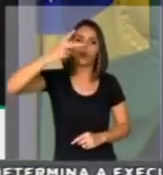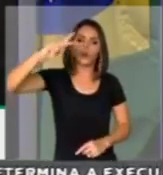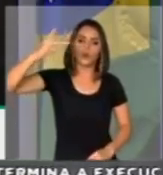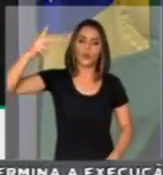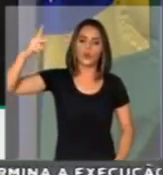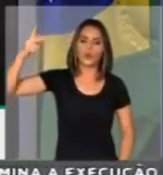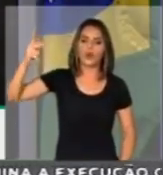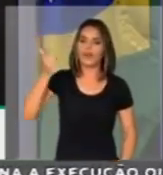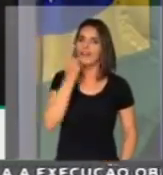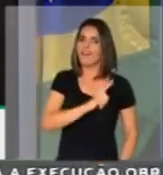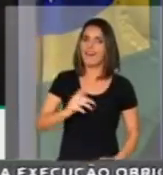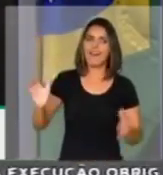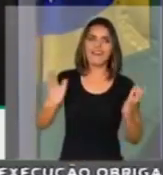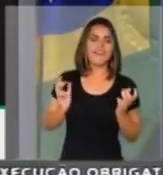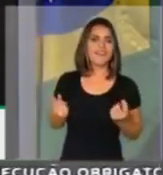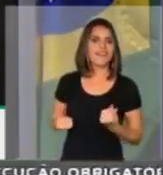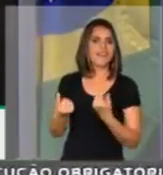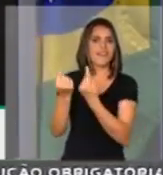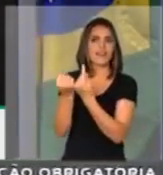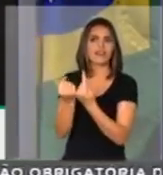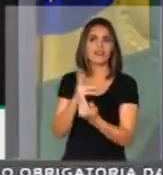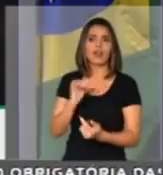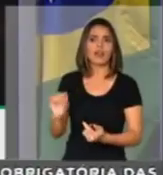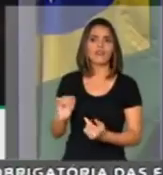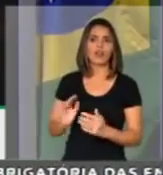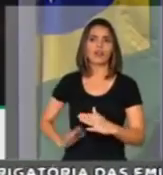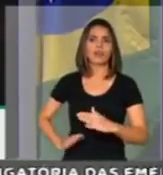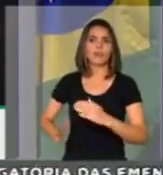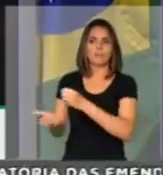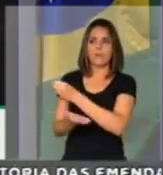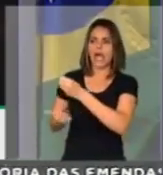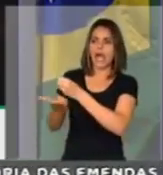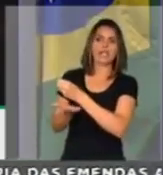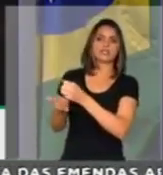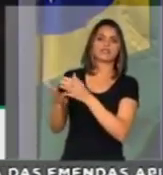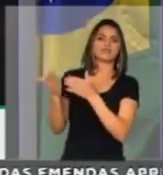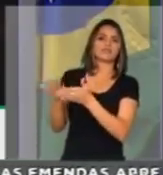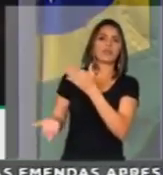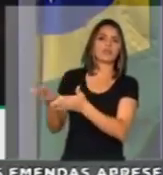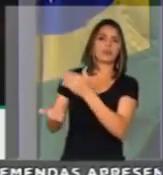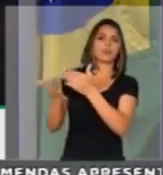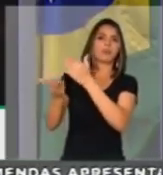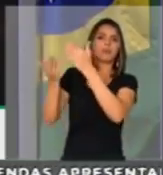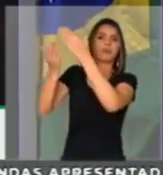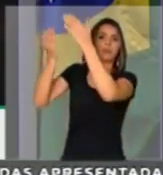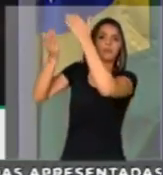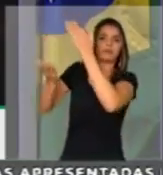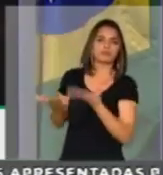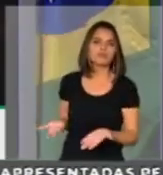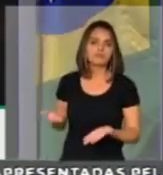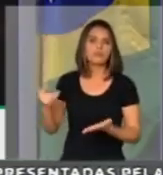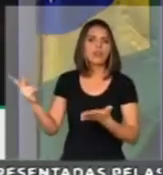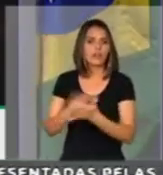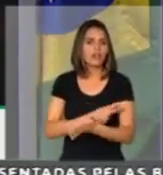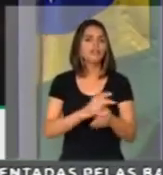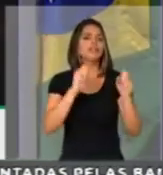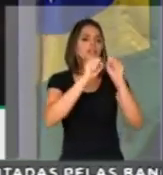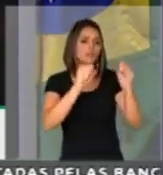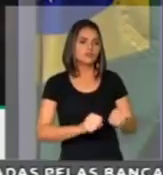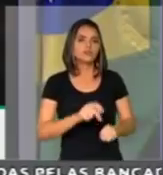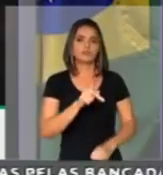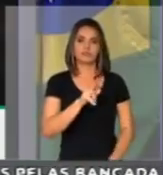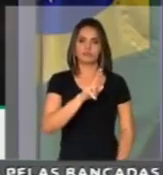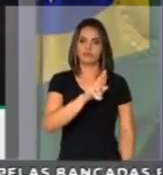topo da pirâmide vai ficar rico até que chega uma hora que não tem mais gente na base e isso quebra. É exatamente isso que acontece no nosso sistema de previdência